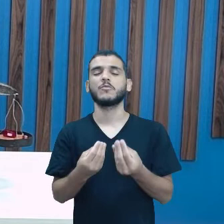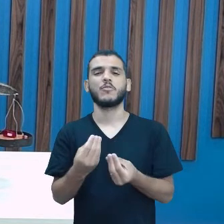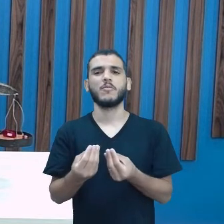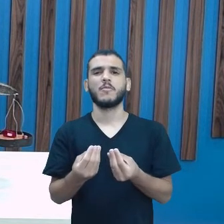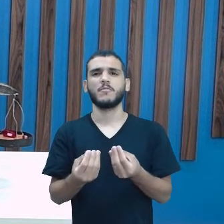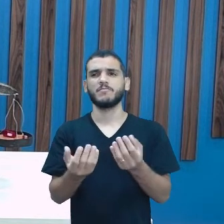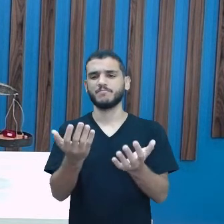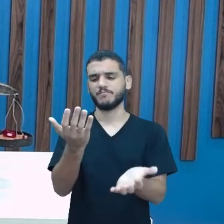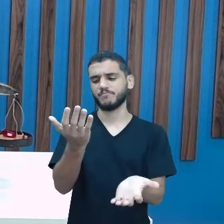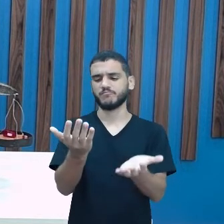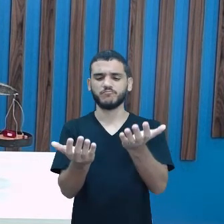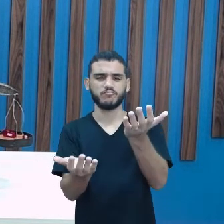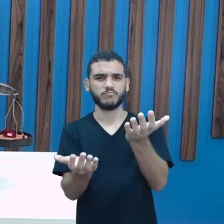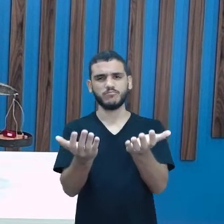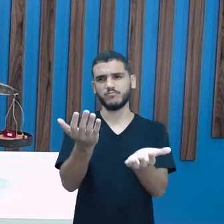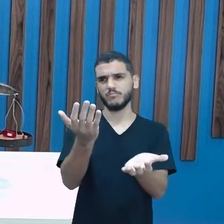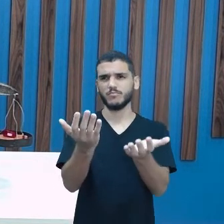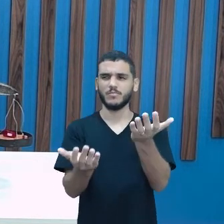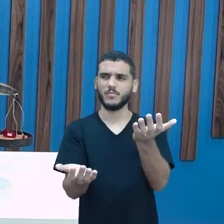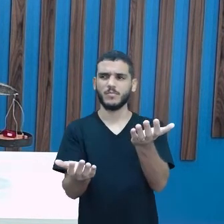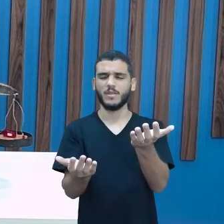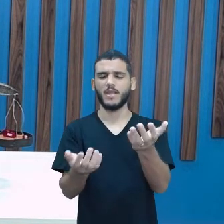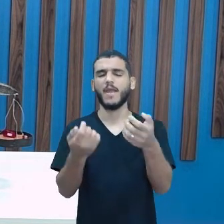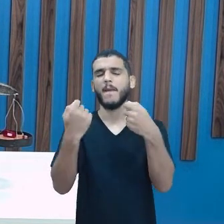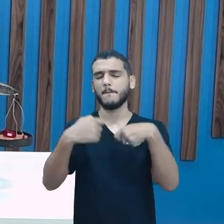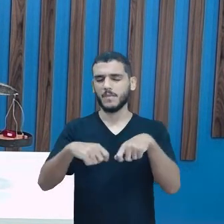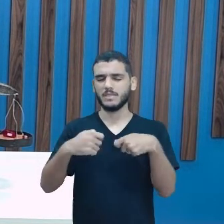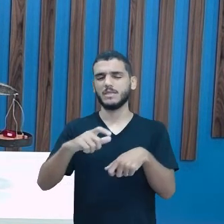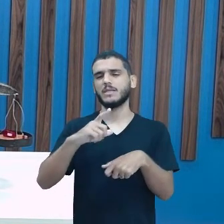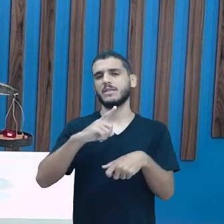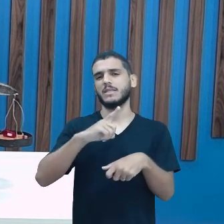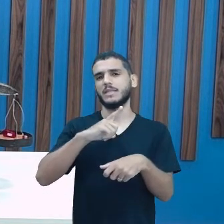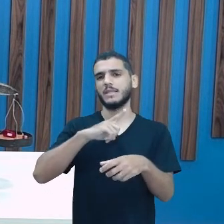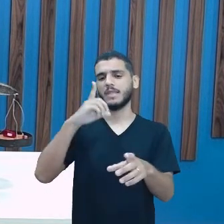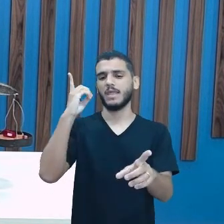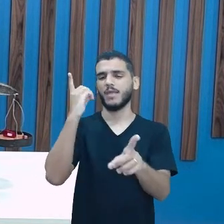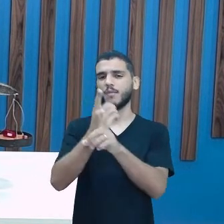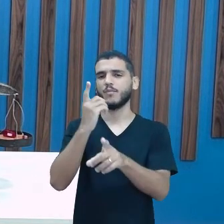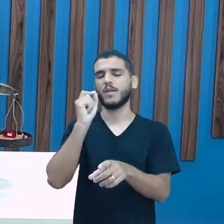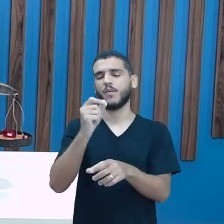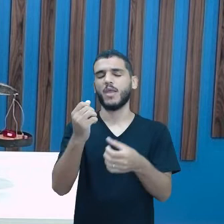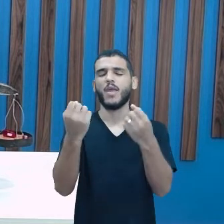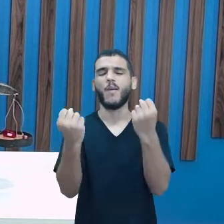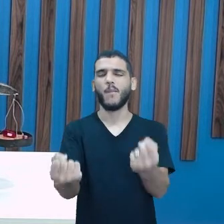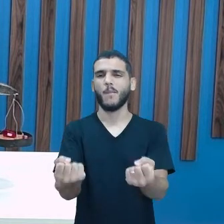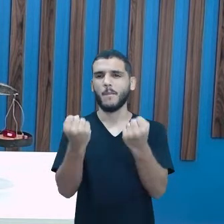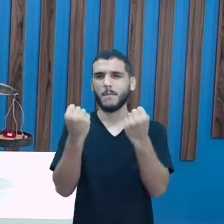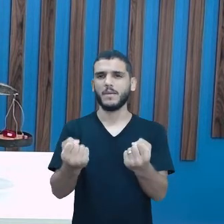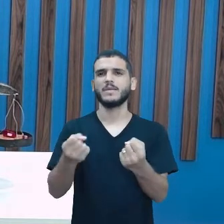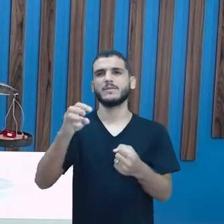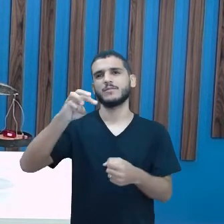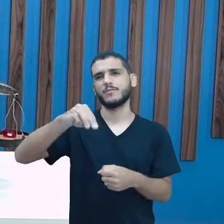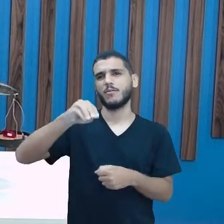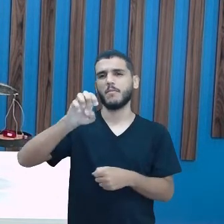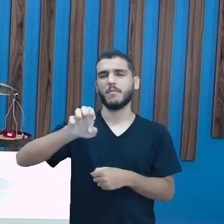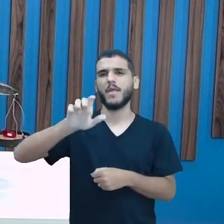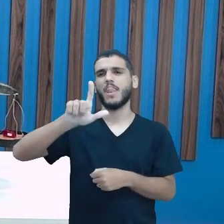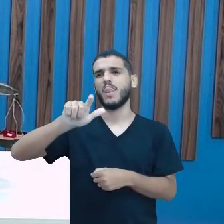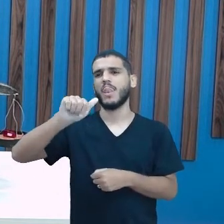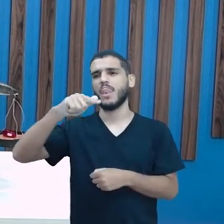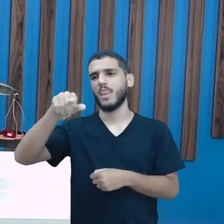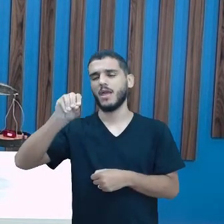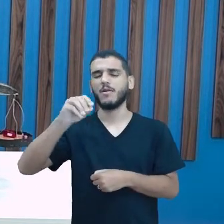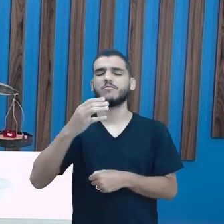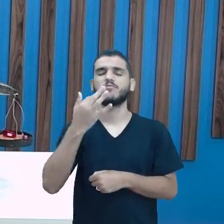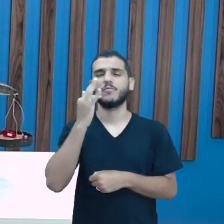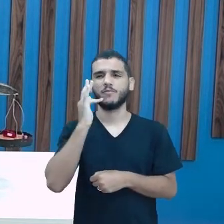né, já que ela está em equilíbrio, a gente consiga aí descobrir o peso do melão, a massa, né? Eu tenho aqui, ó,